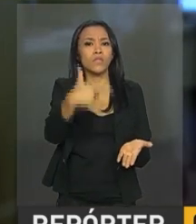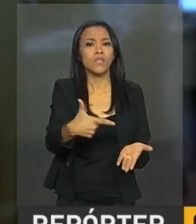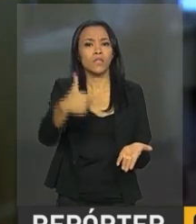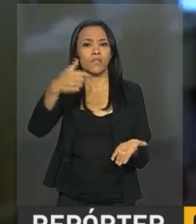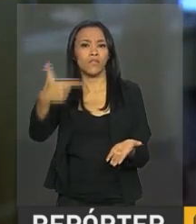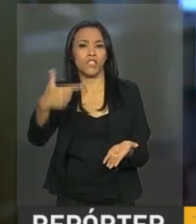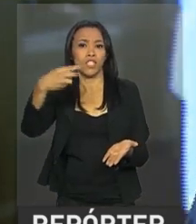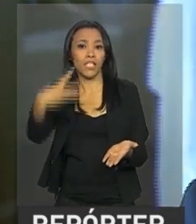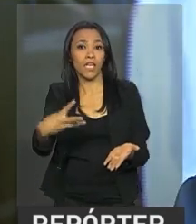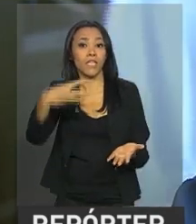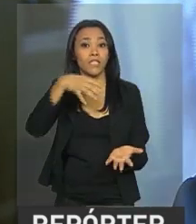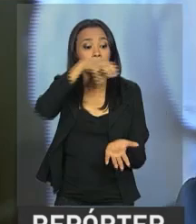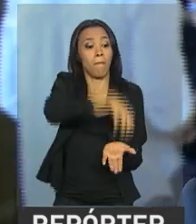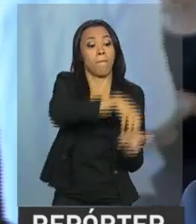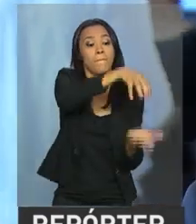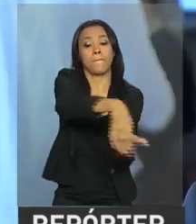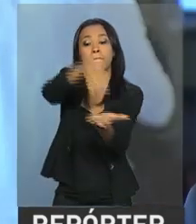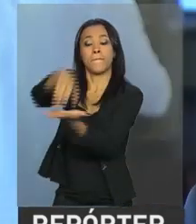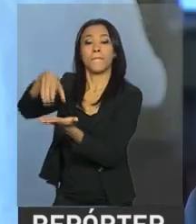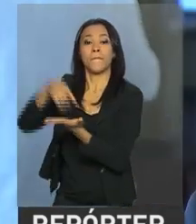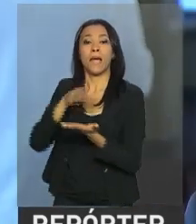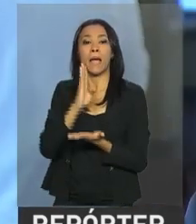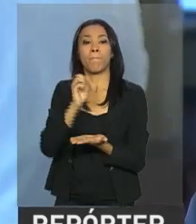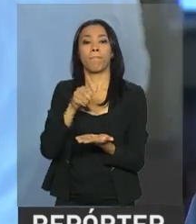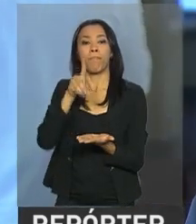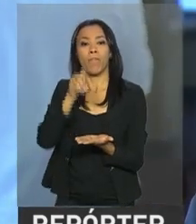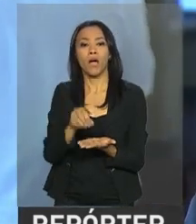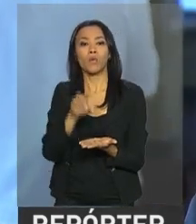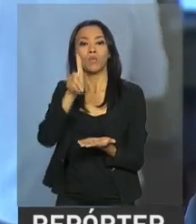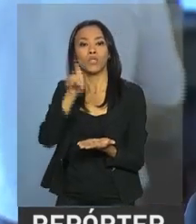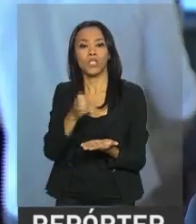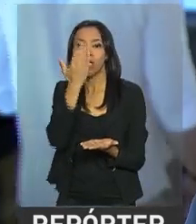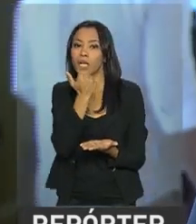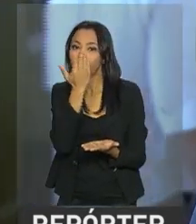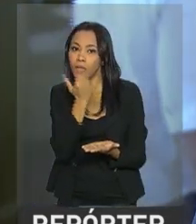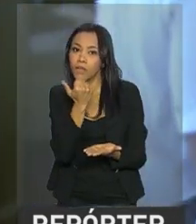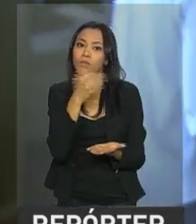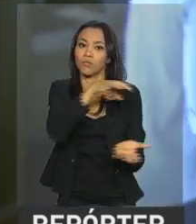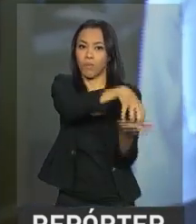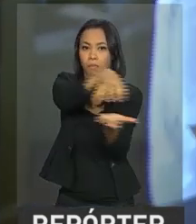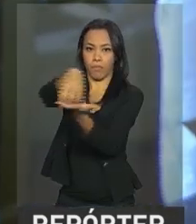bancos de alimentos. Esses bancos já existem. Estavam constituídos,